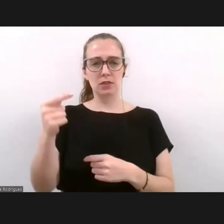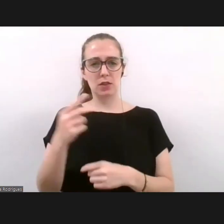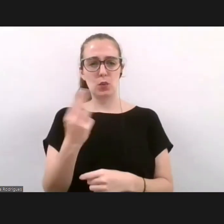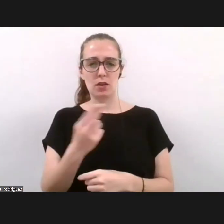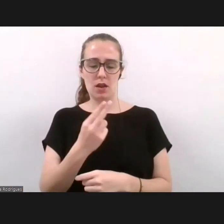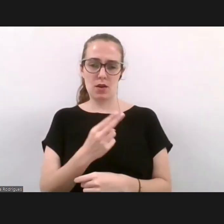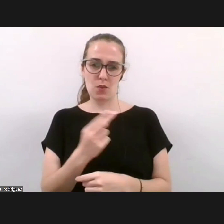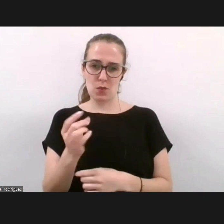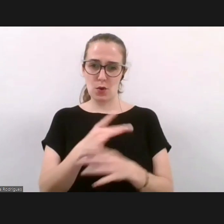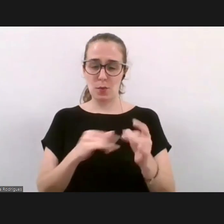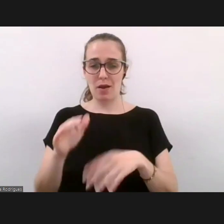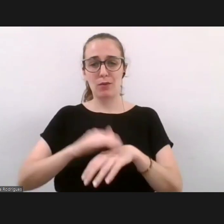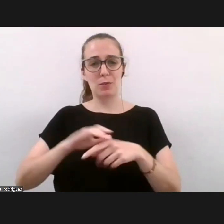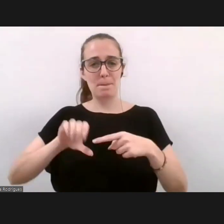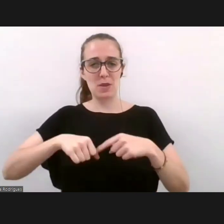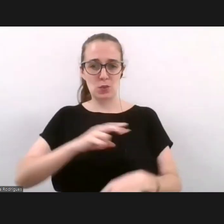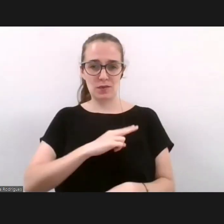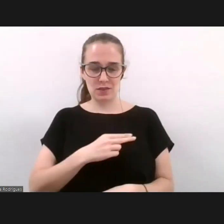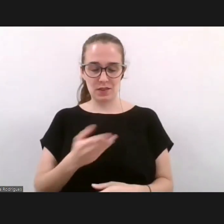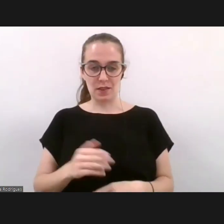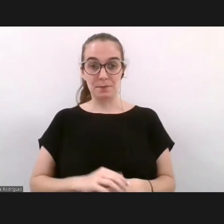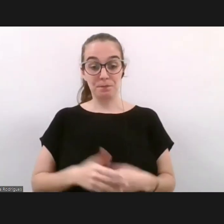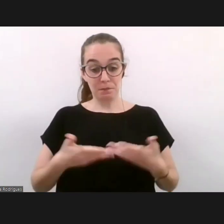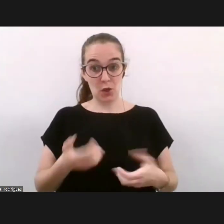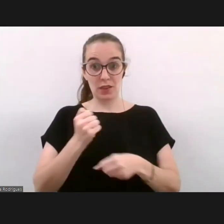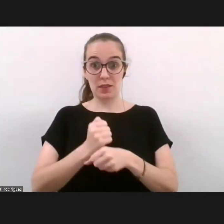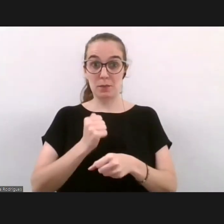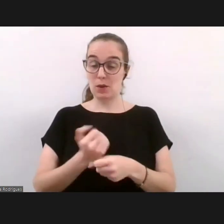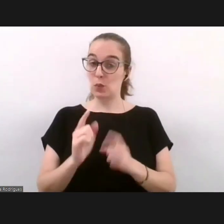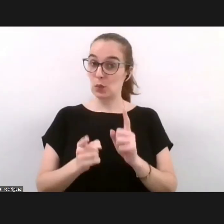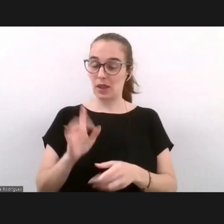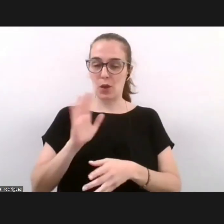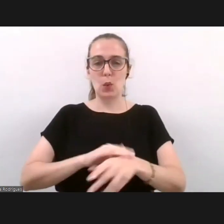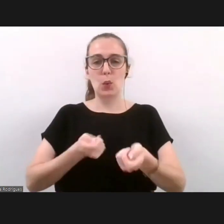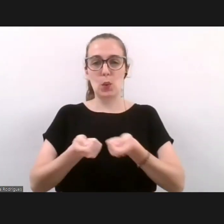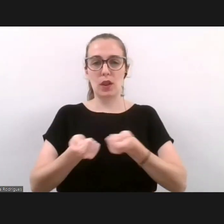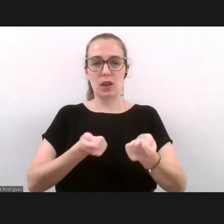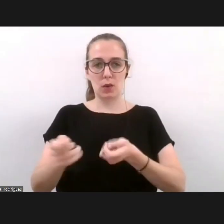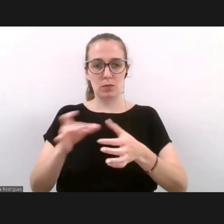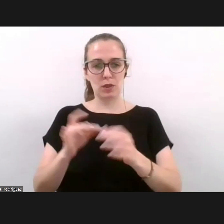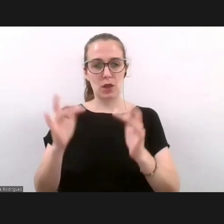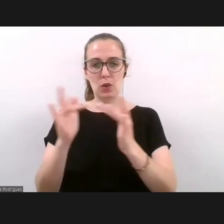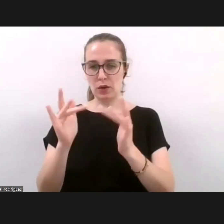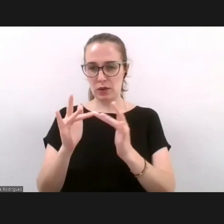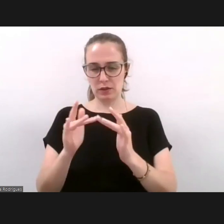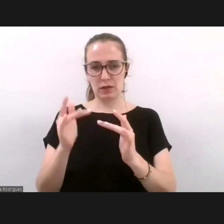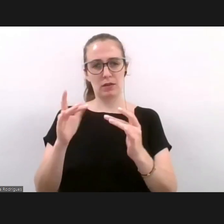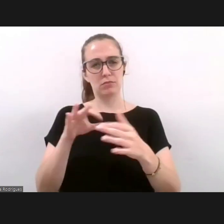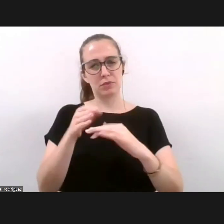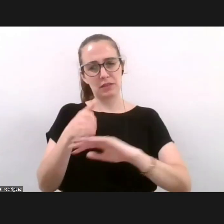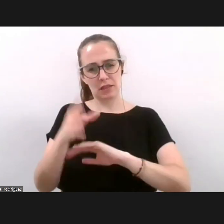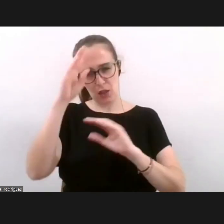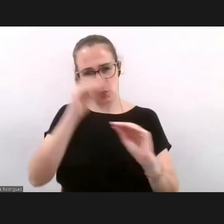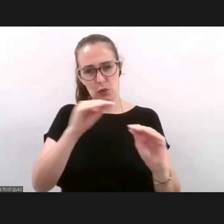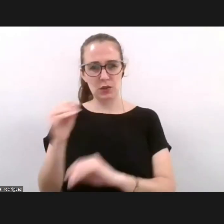da Universidade do Minho. Atualmente trabalha como coordenadora na Online Learning and Education Unit, parte da